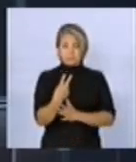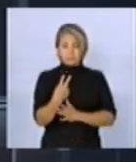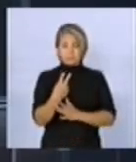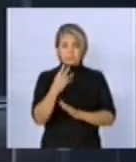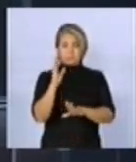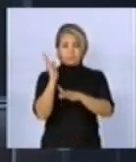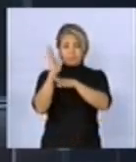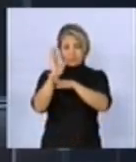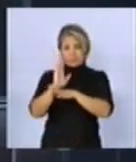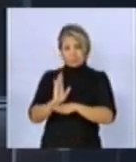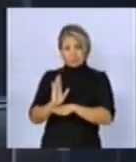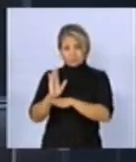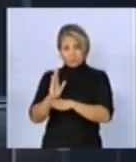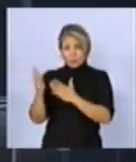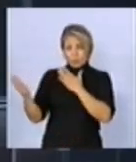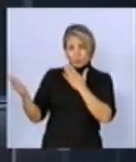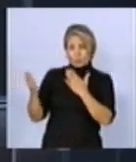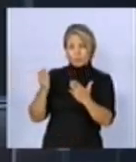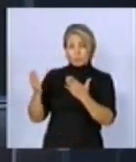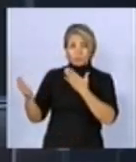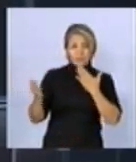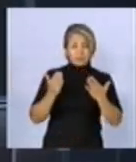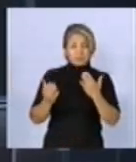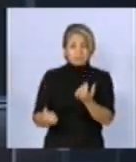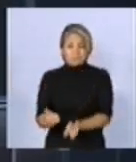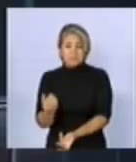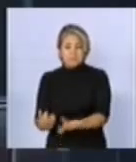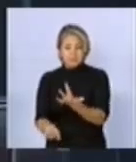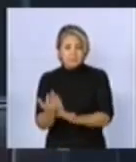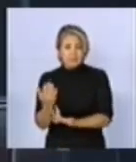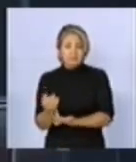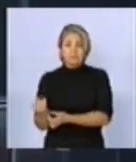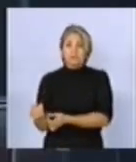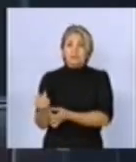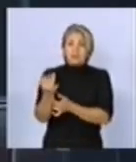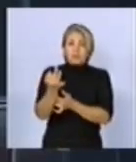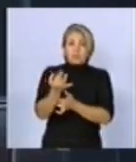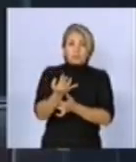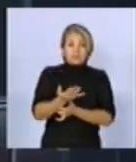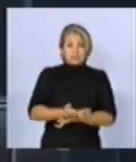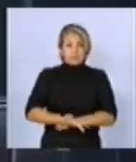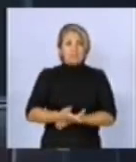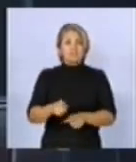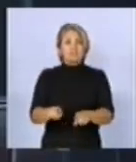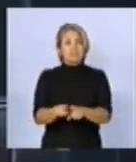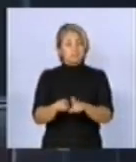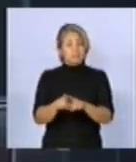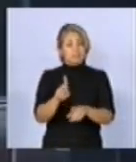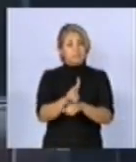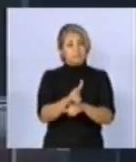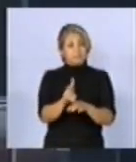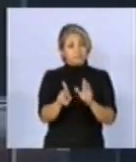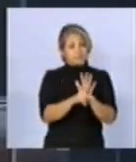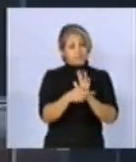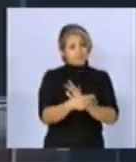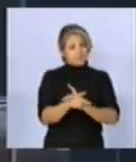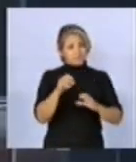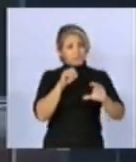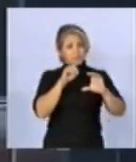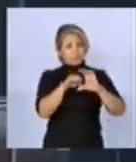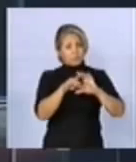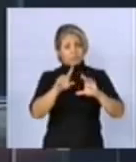vídeo faz uma comparação de uma queimada a quantidade de substância também é da TV Globo eh depois eu gostaria de